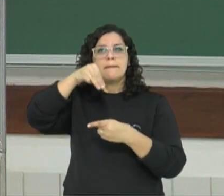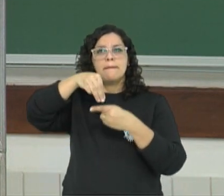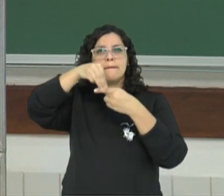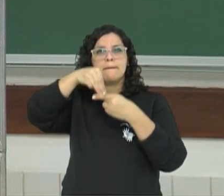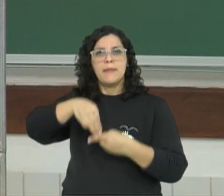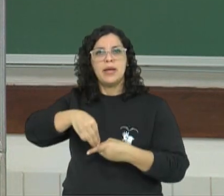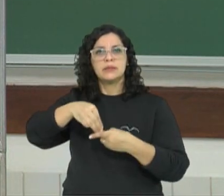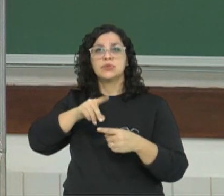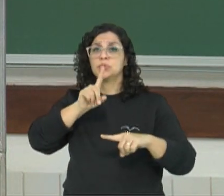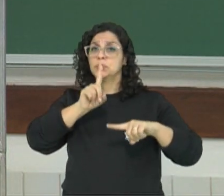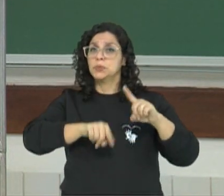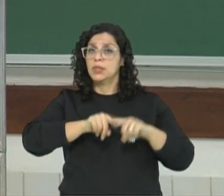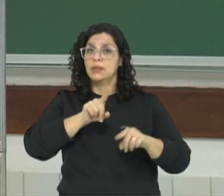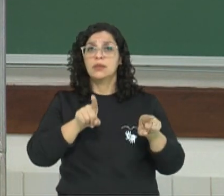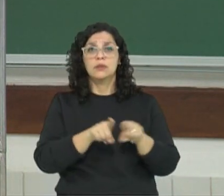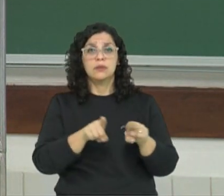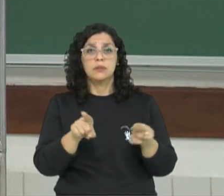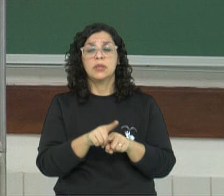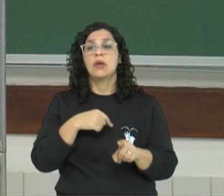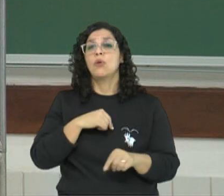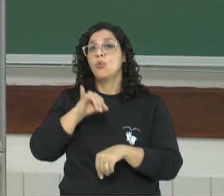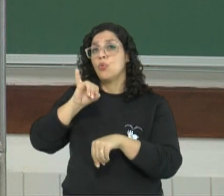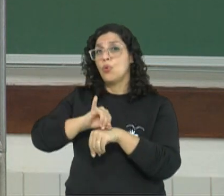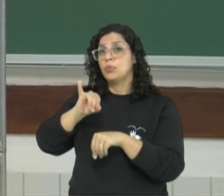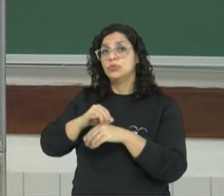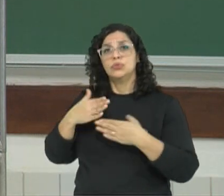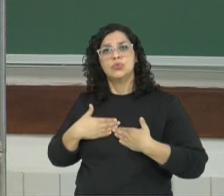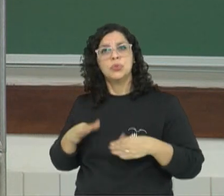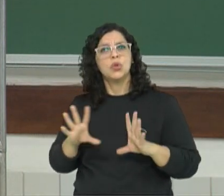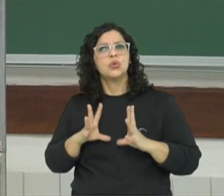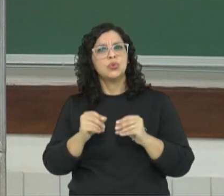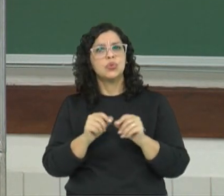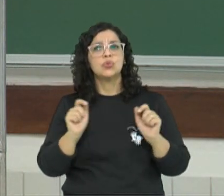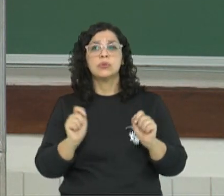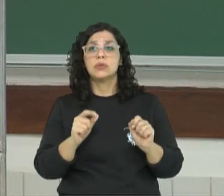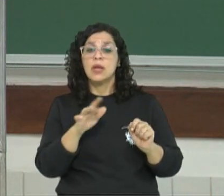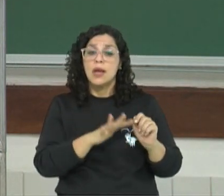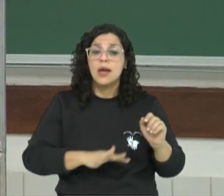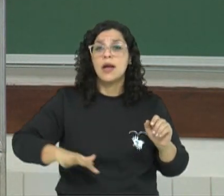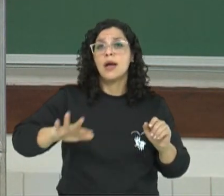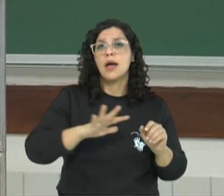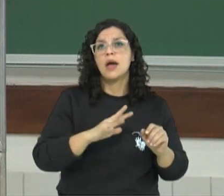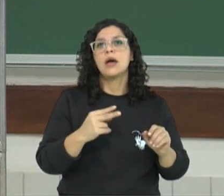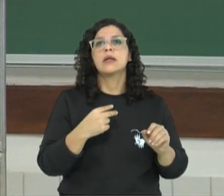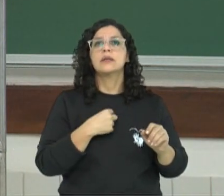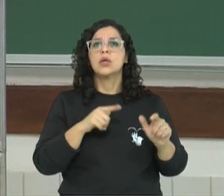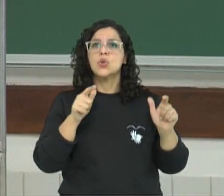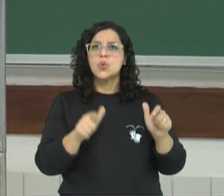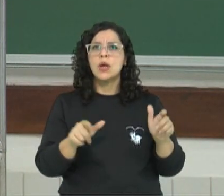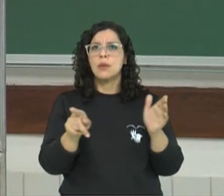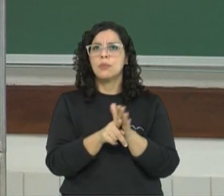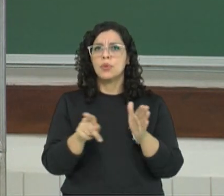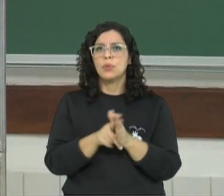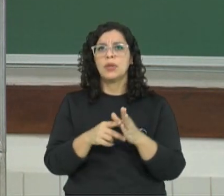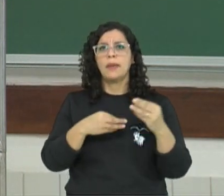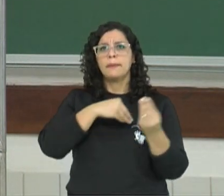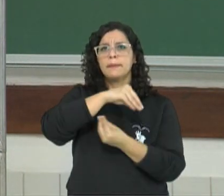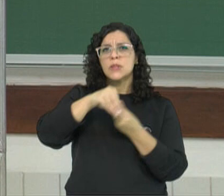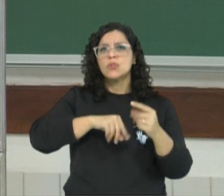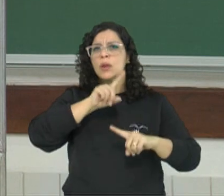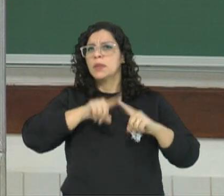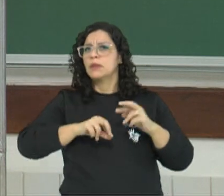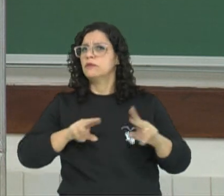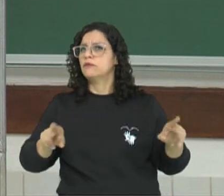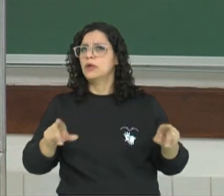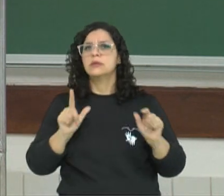objeto, certo? Lembrando que um objeto, um corpo, é tudo aquilo que apresenta mistura, pode ser formado por vários